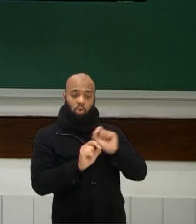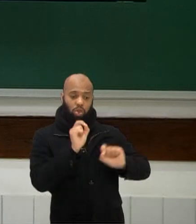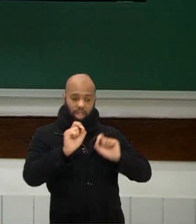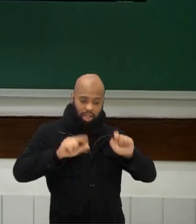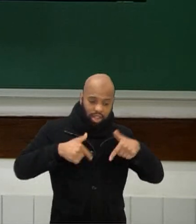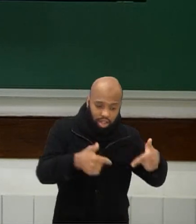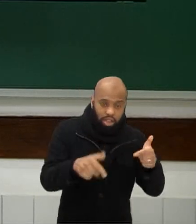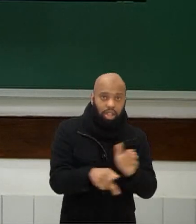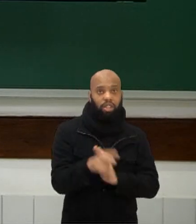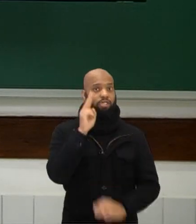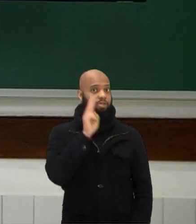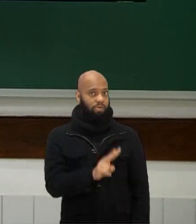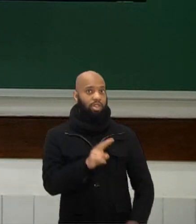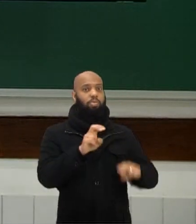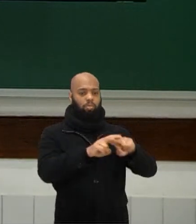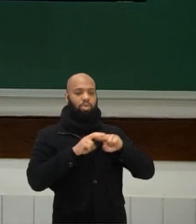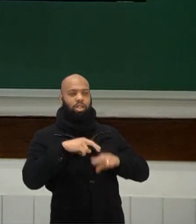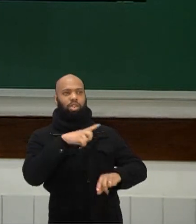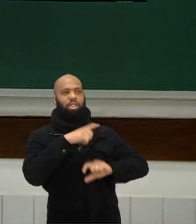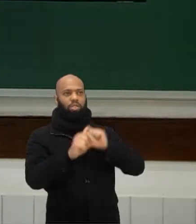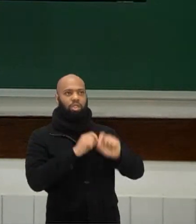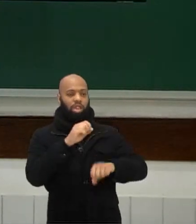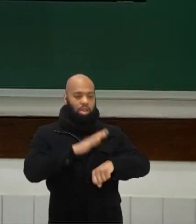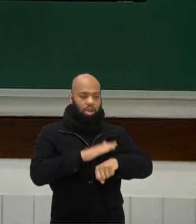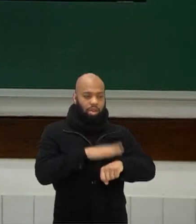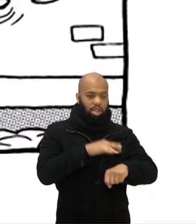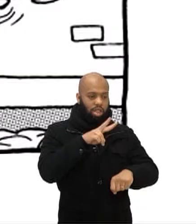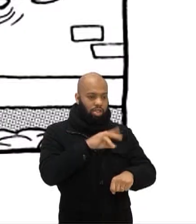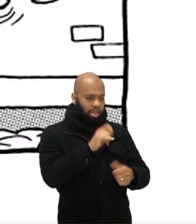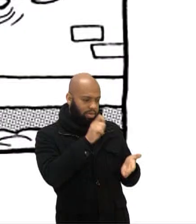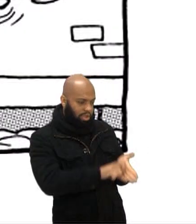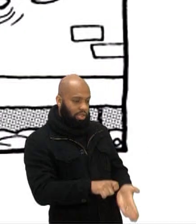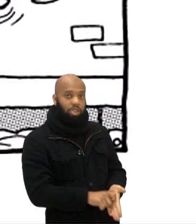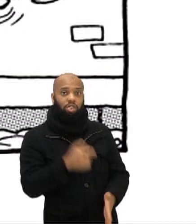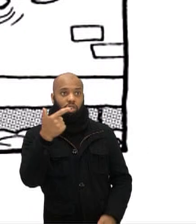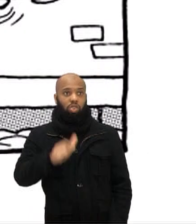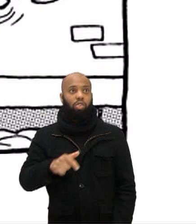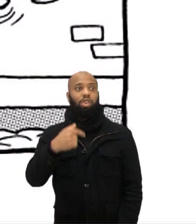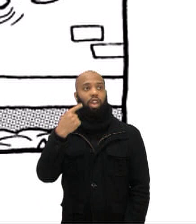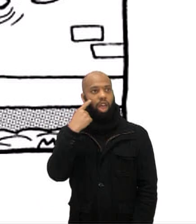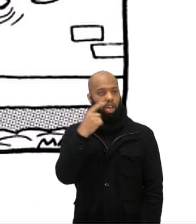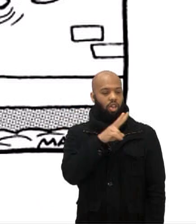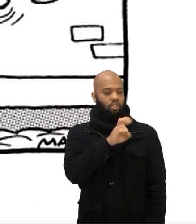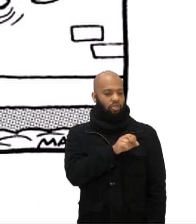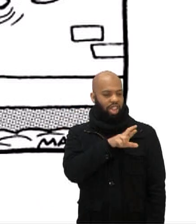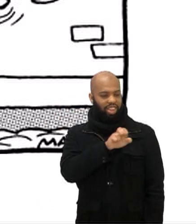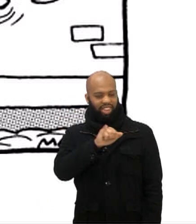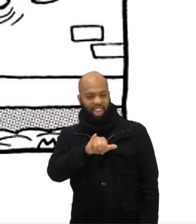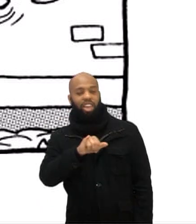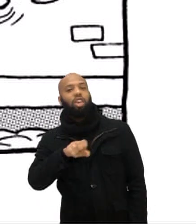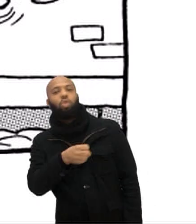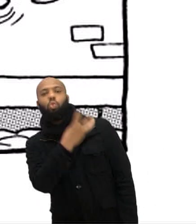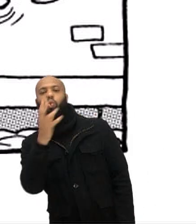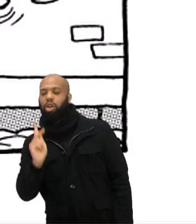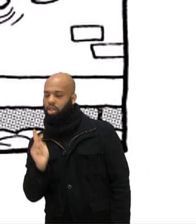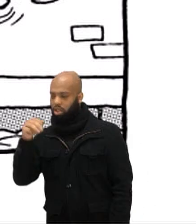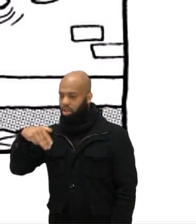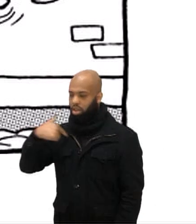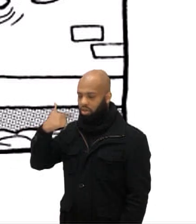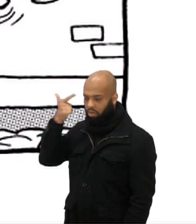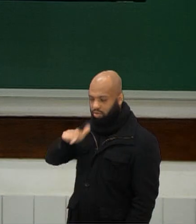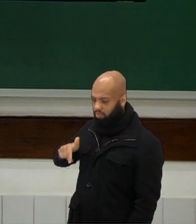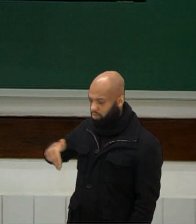de ver. Por isso, na reescrita, ele vai ficar assim. Verei quantos quilômetros eu